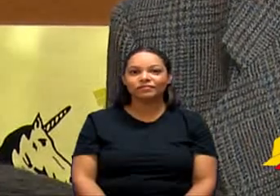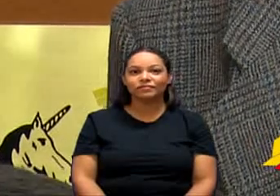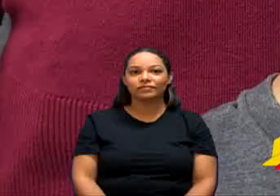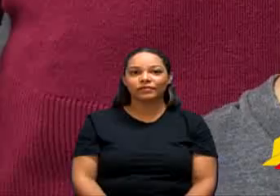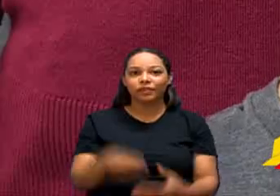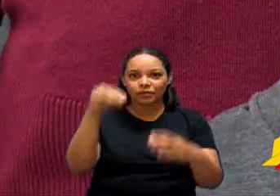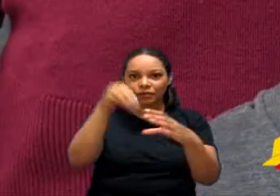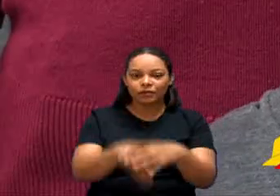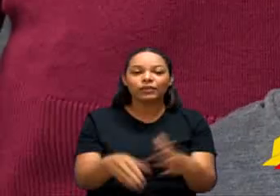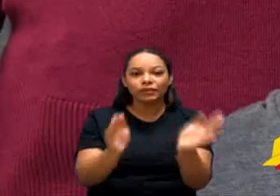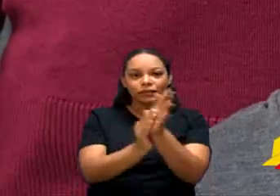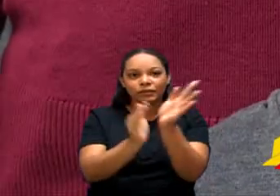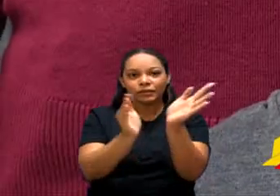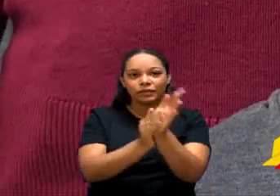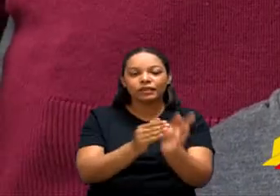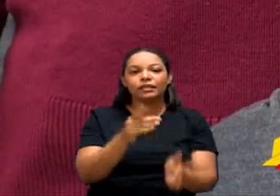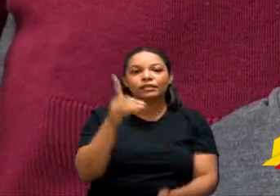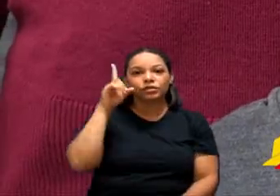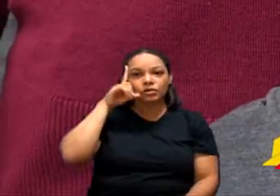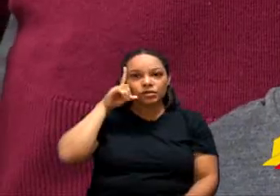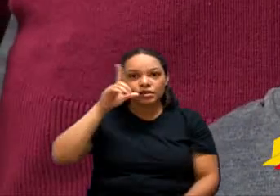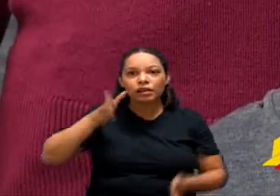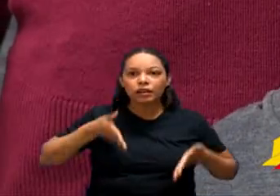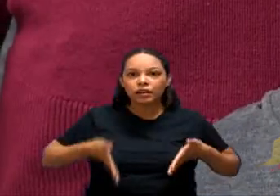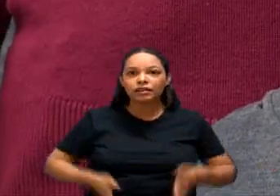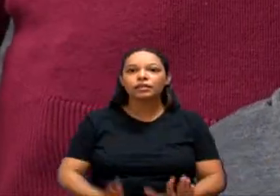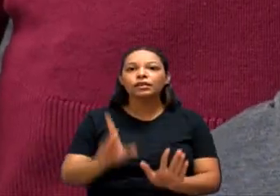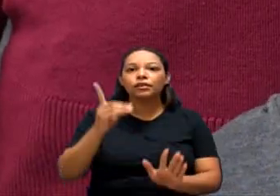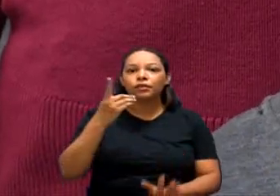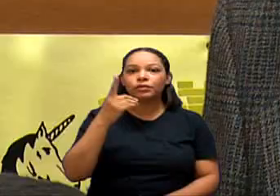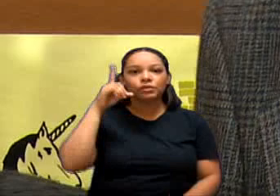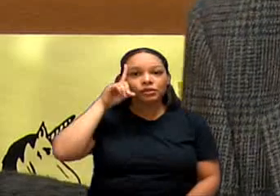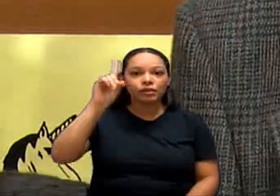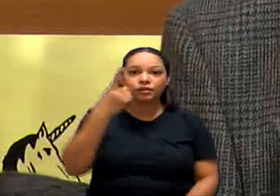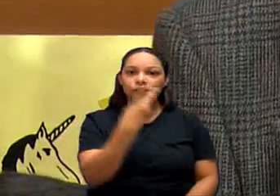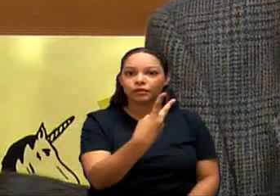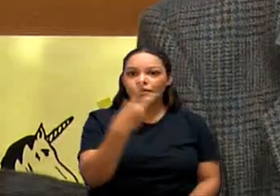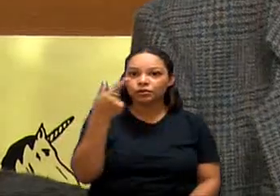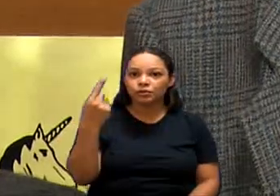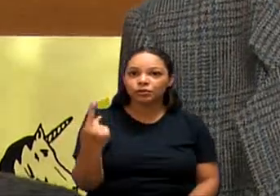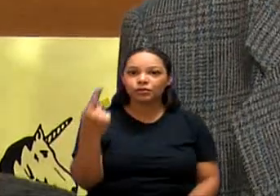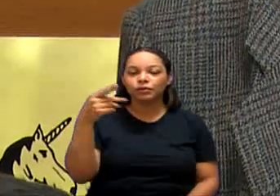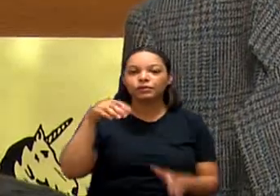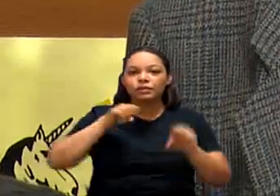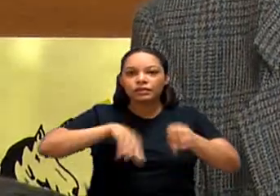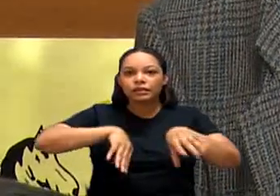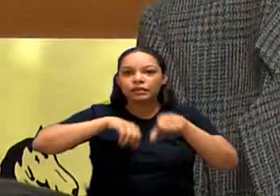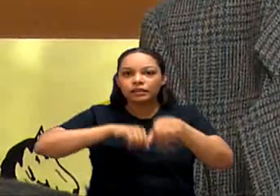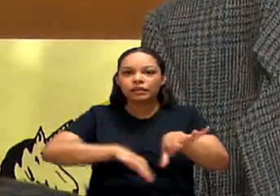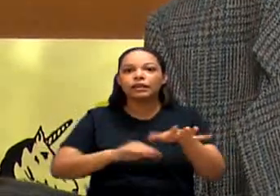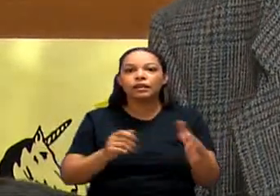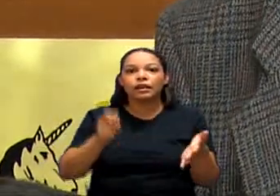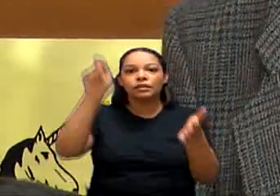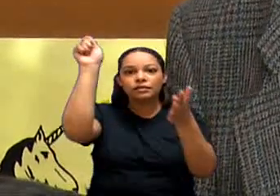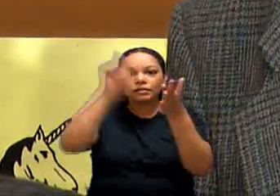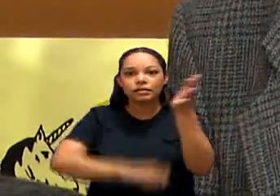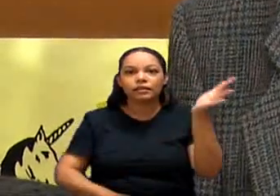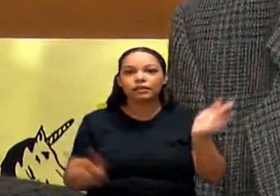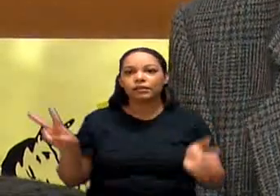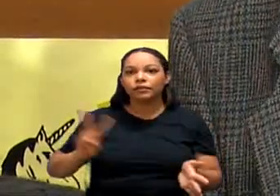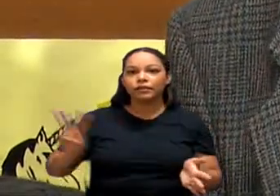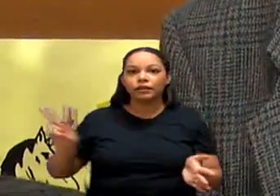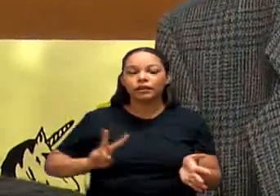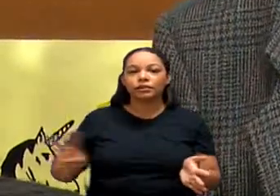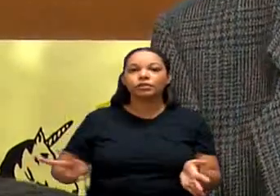pela passagem de sua data natalícia, comemorada no dia 21 de setembro. É isso? Assina este vereador e o presidente da casa,